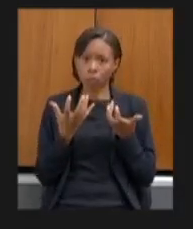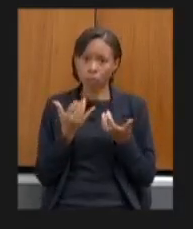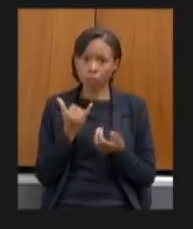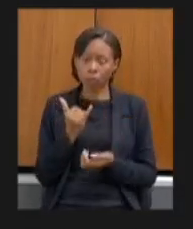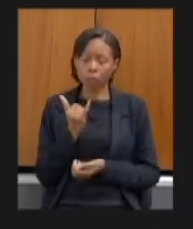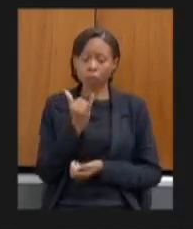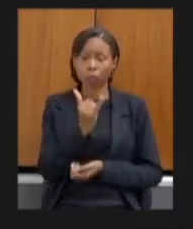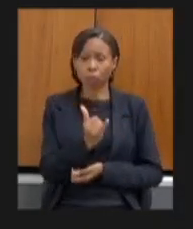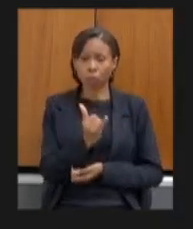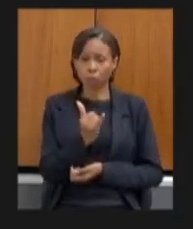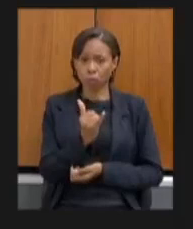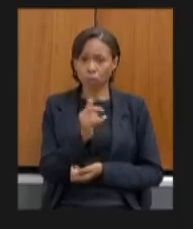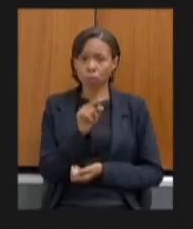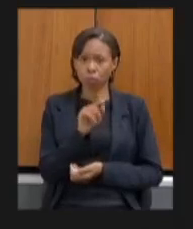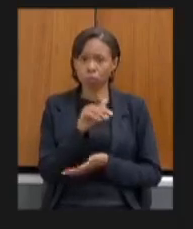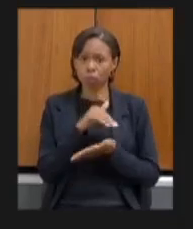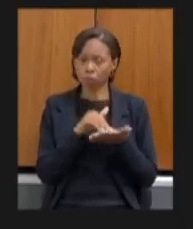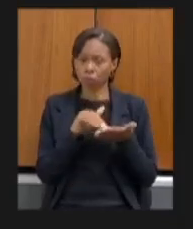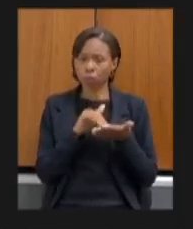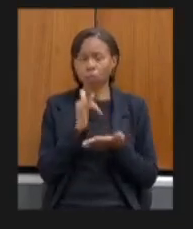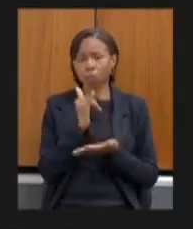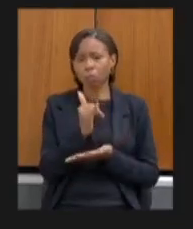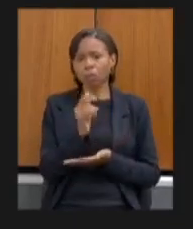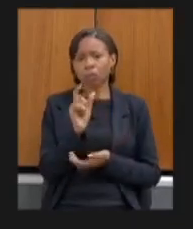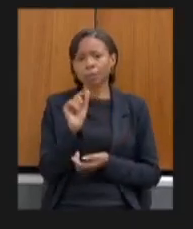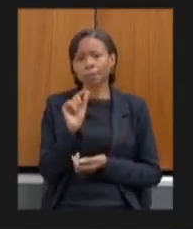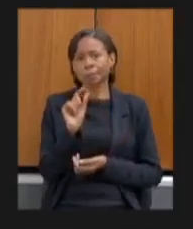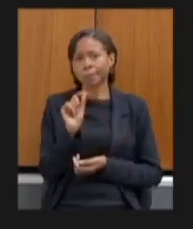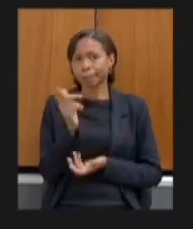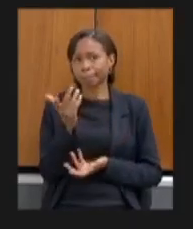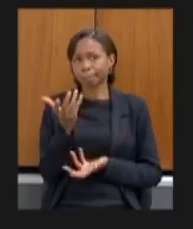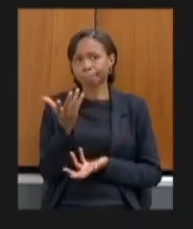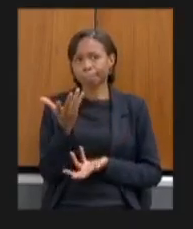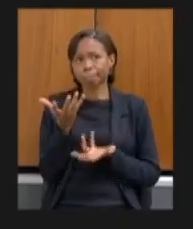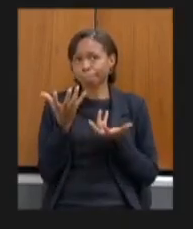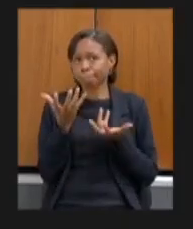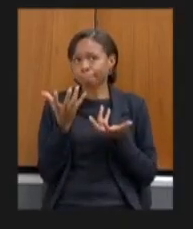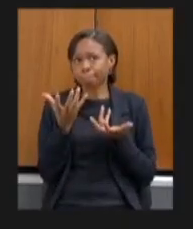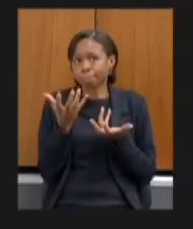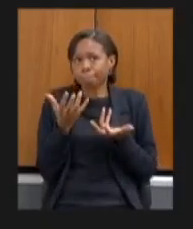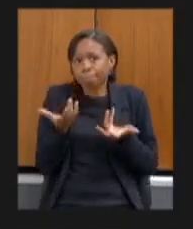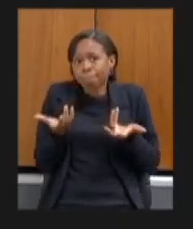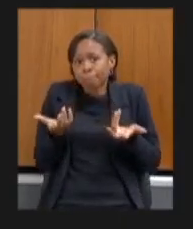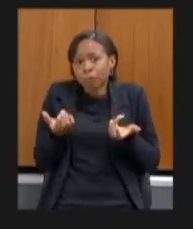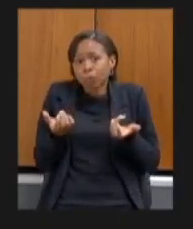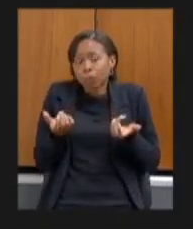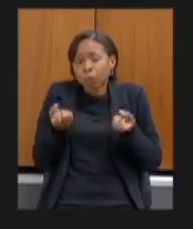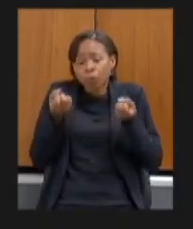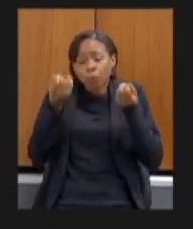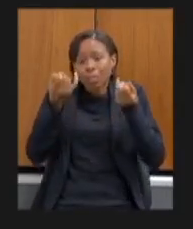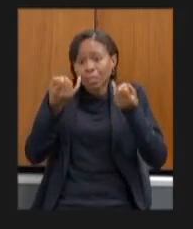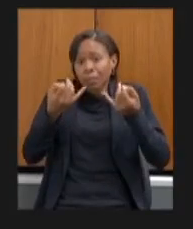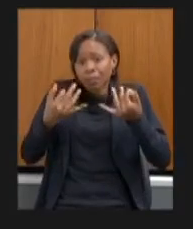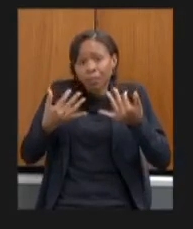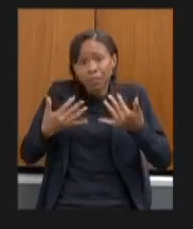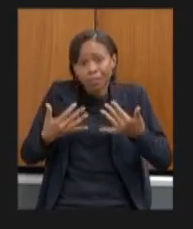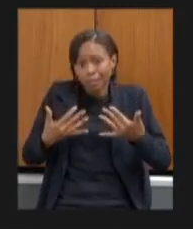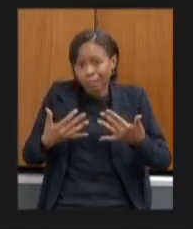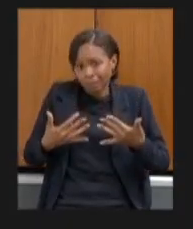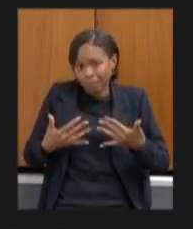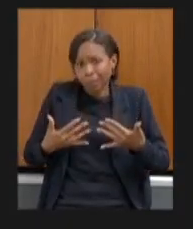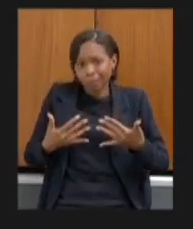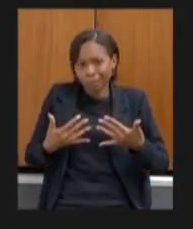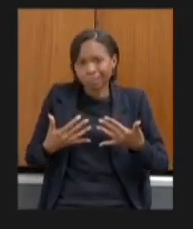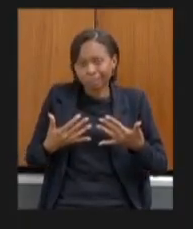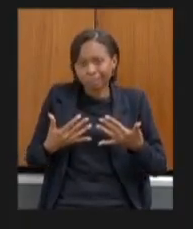no sentido em buscar um esclarecimento, um posicionamento mais claro com a excelência como secretário de